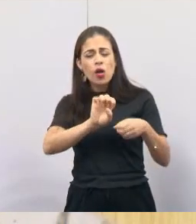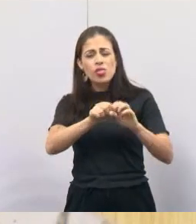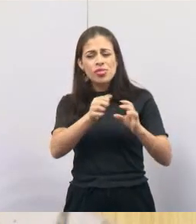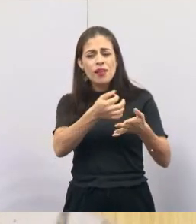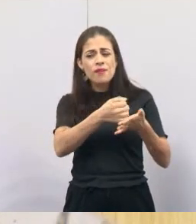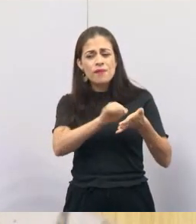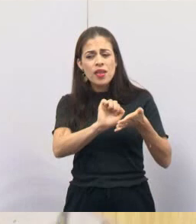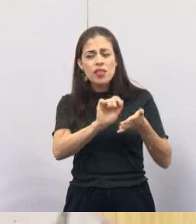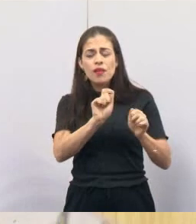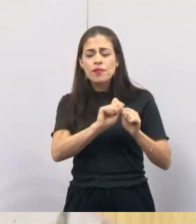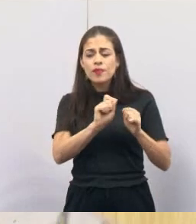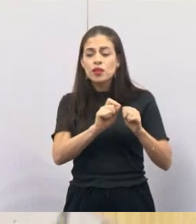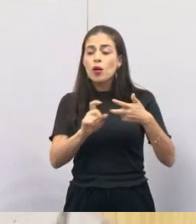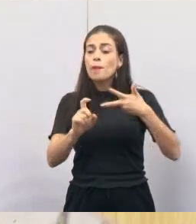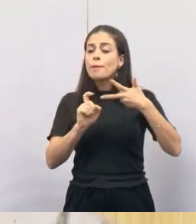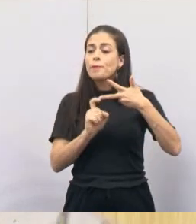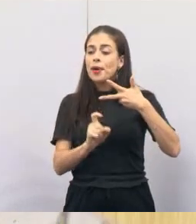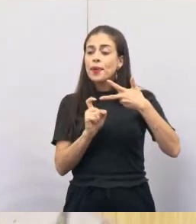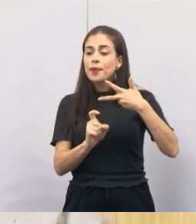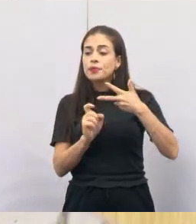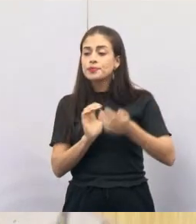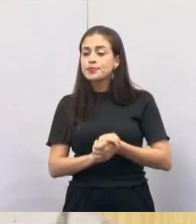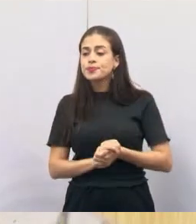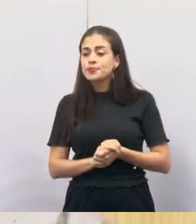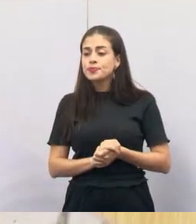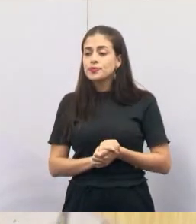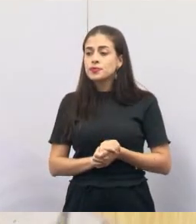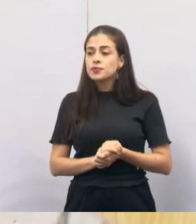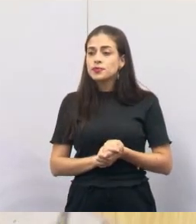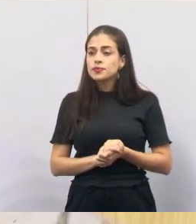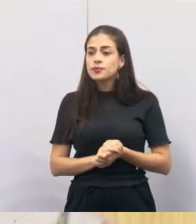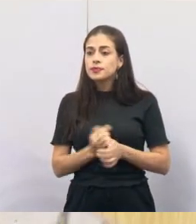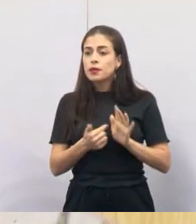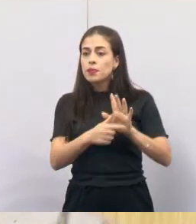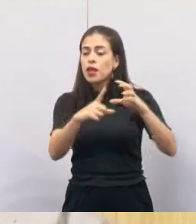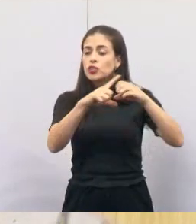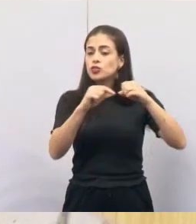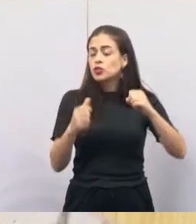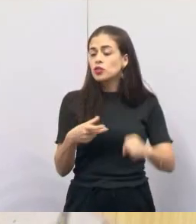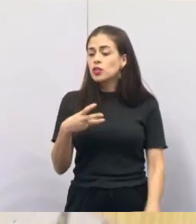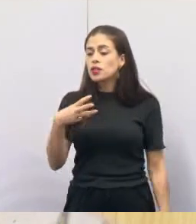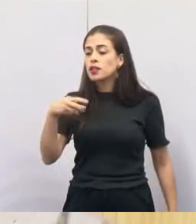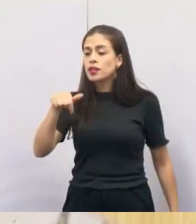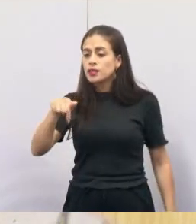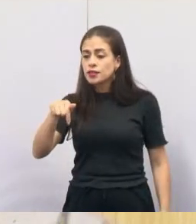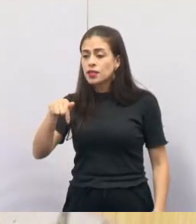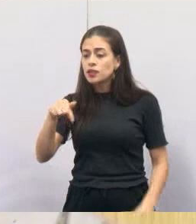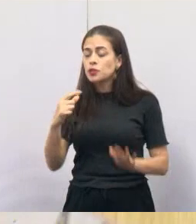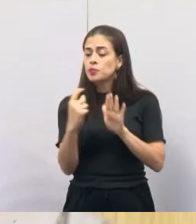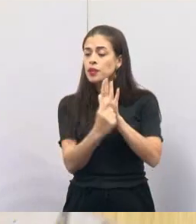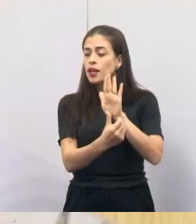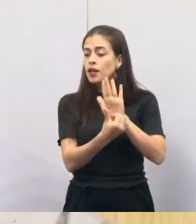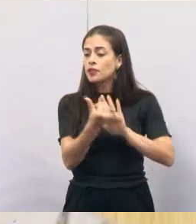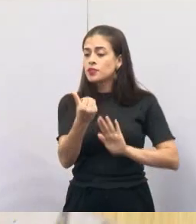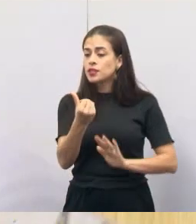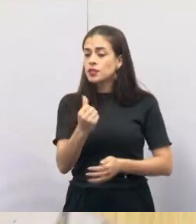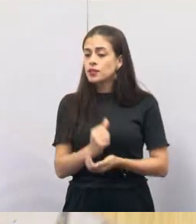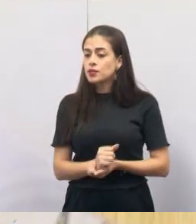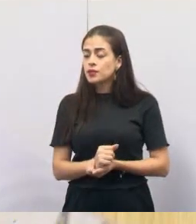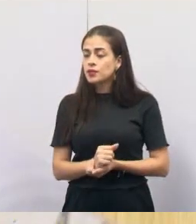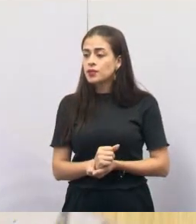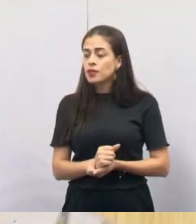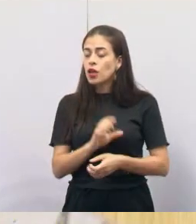pelo Poder Executivo, considerando o disposto no artigo 37, parágrafo 6º,